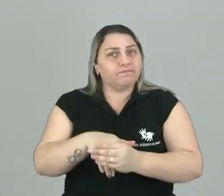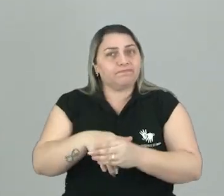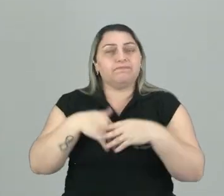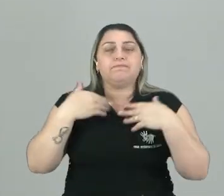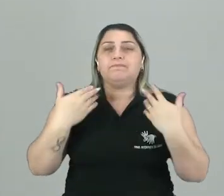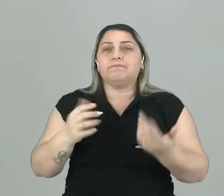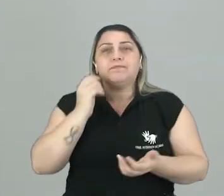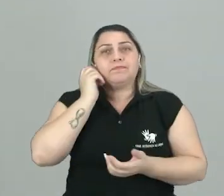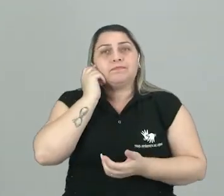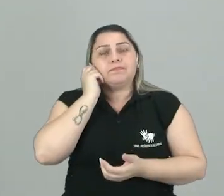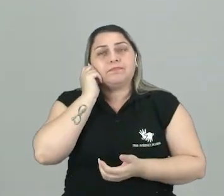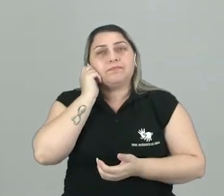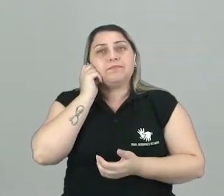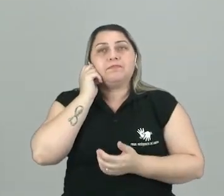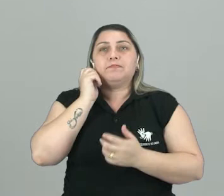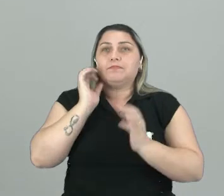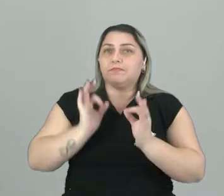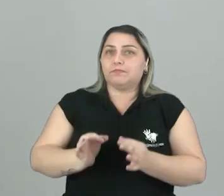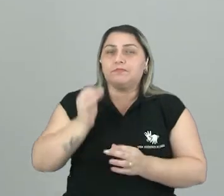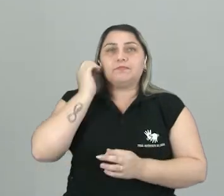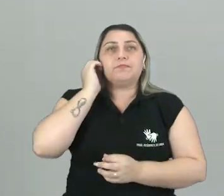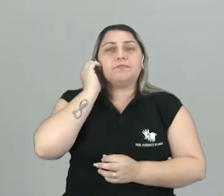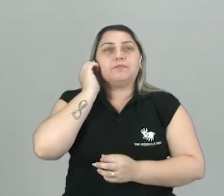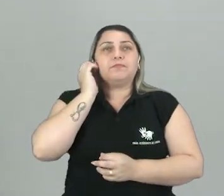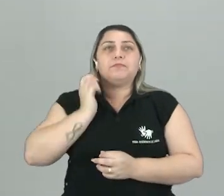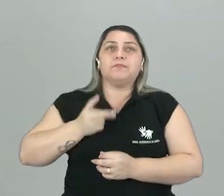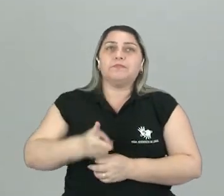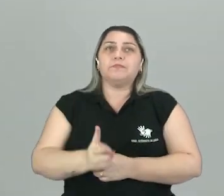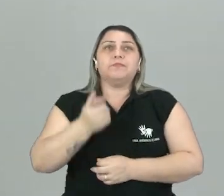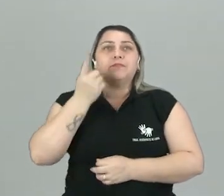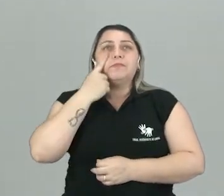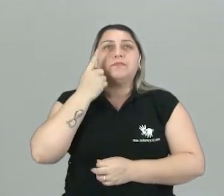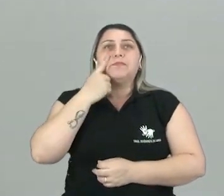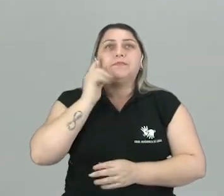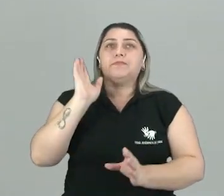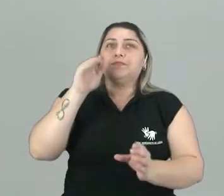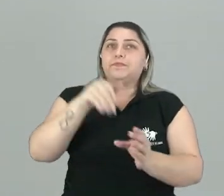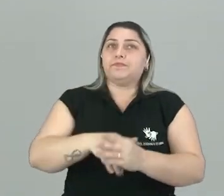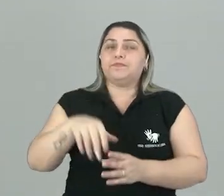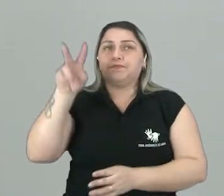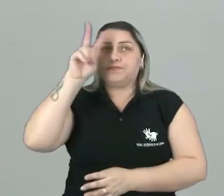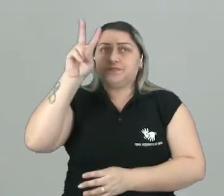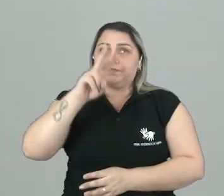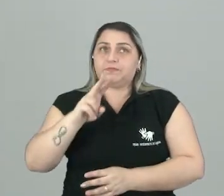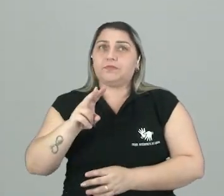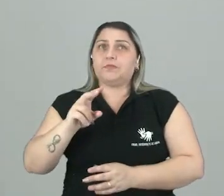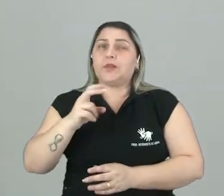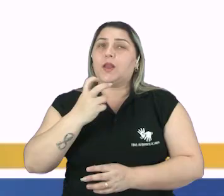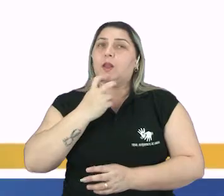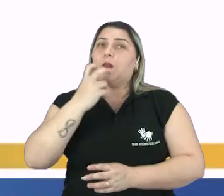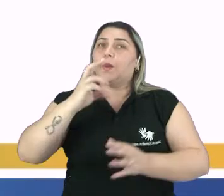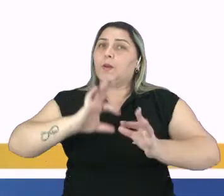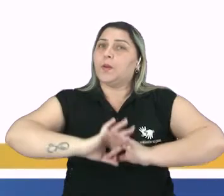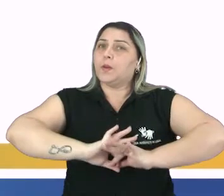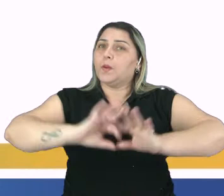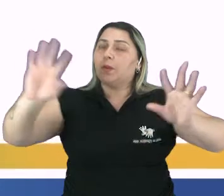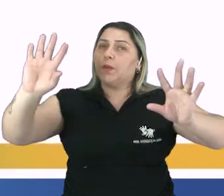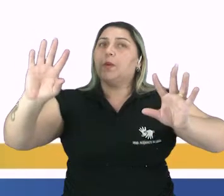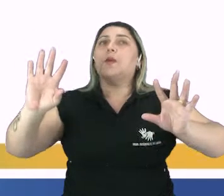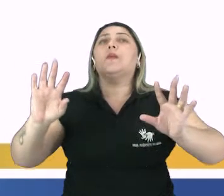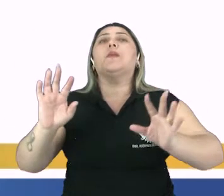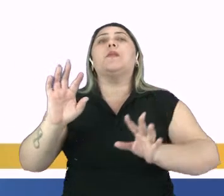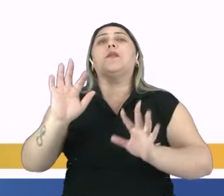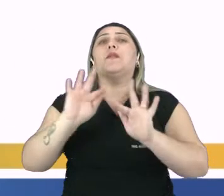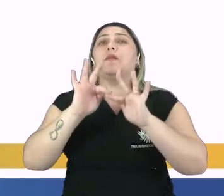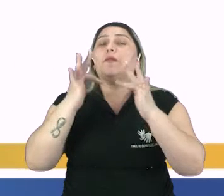votar de forma alguma, certo? Continuando, observem aí. Com a proclamação da República, a família